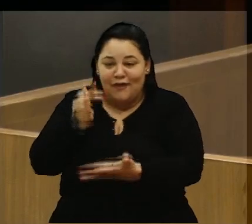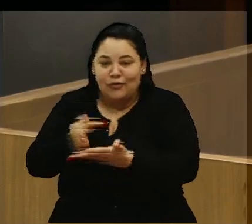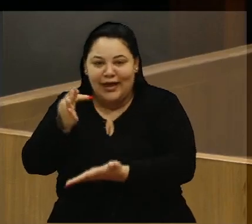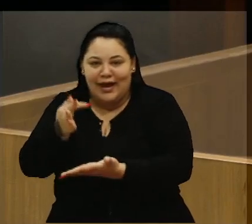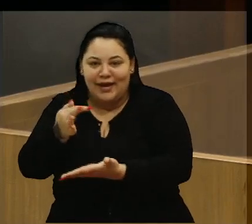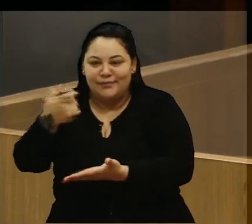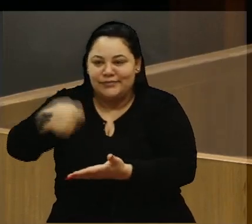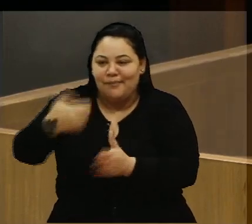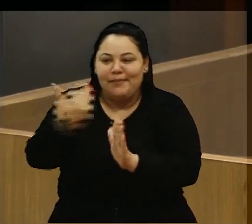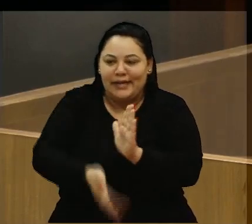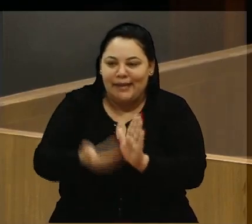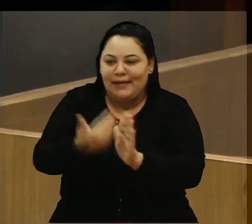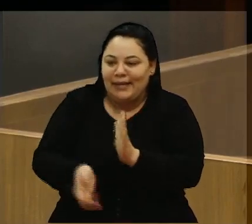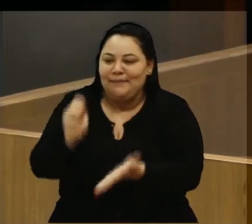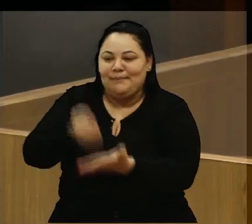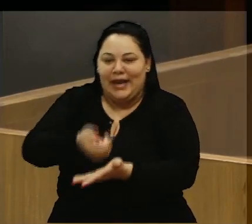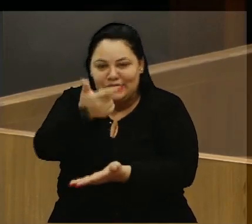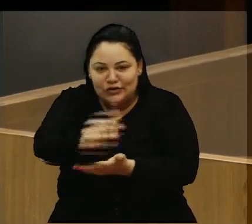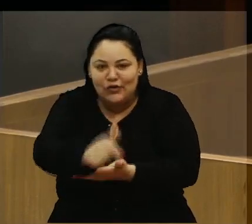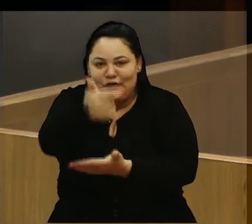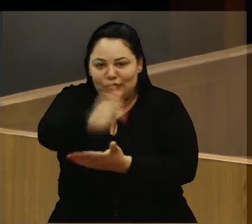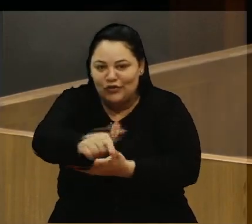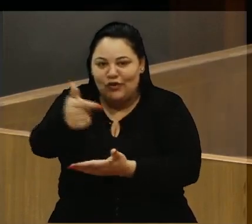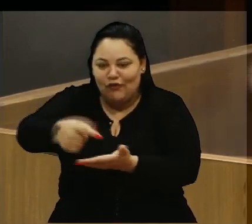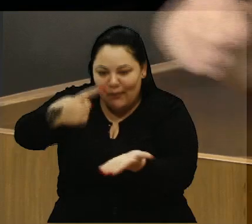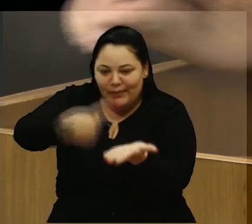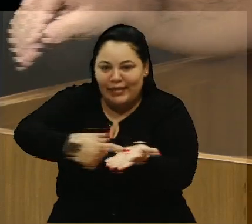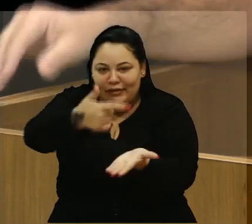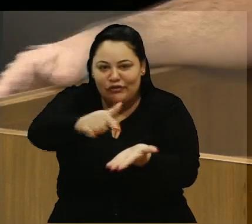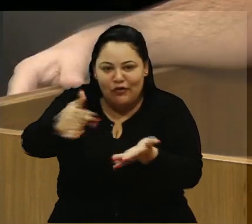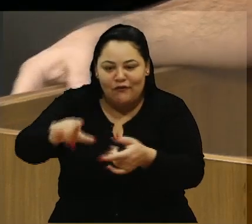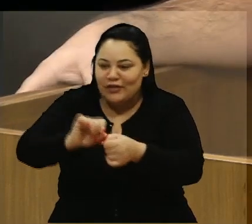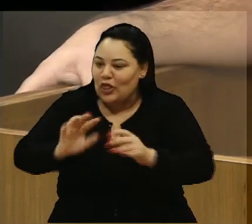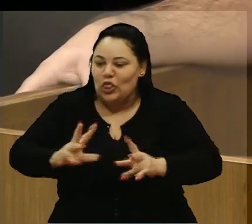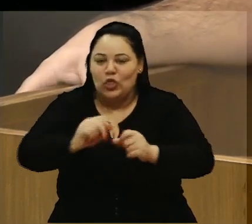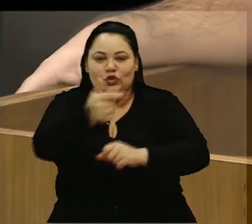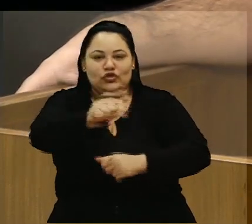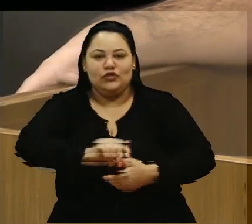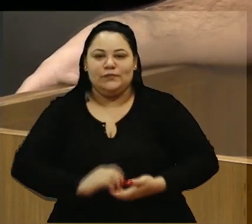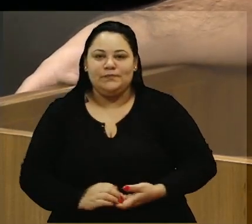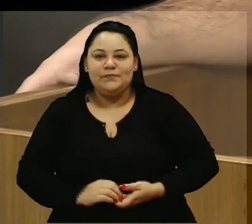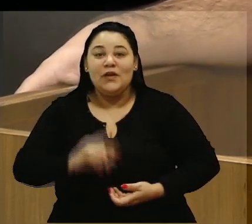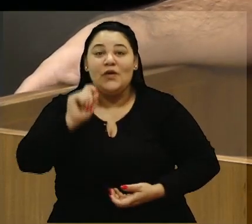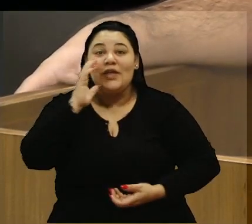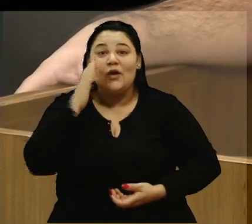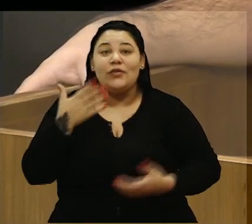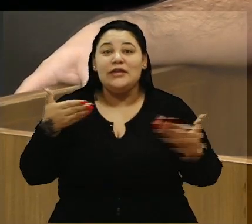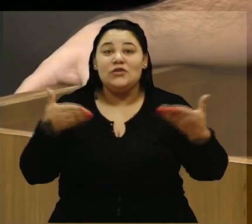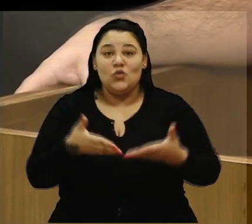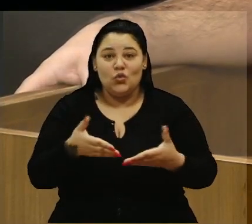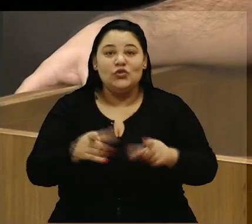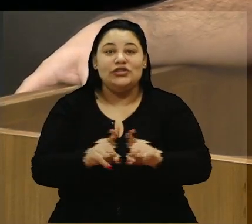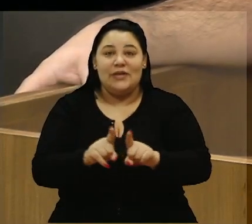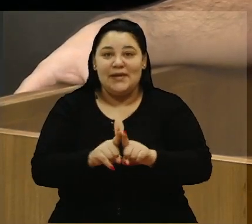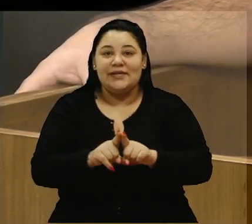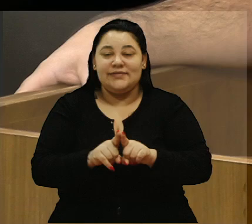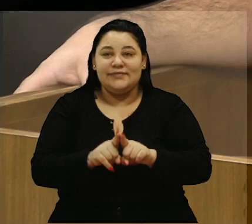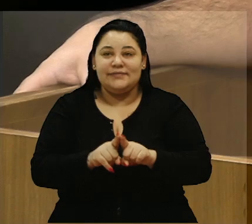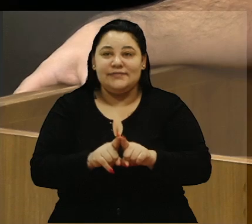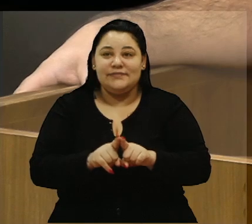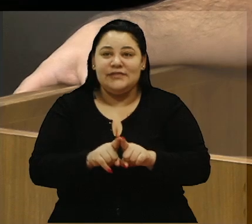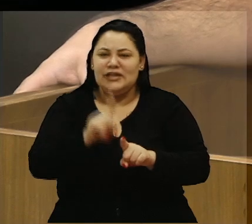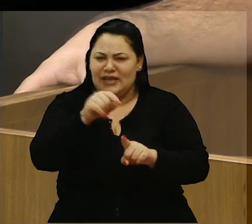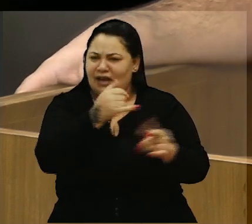que buscar o médico, tinha que fazer todo o procedimento de novo. O que acontece hoje, e são